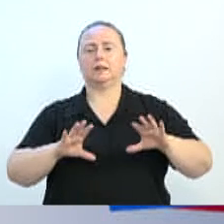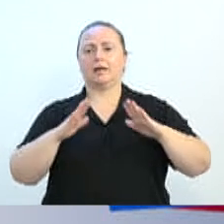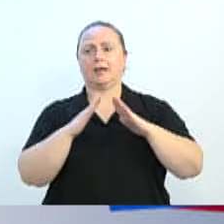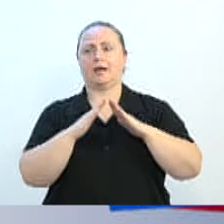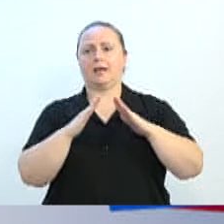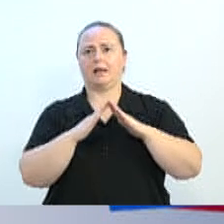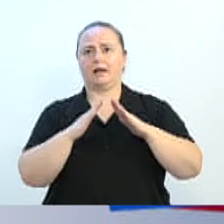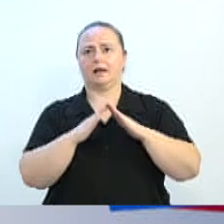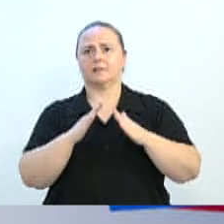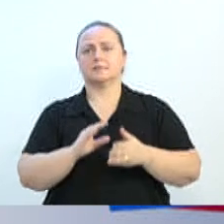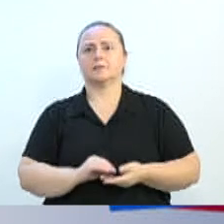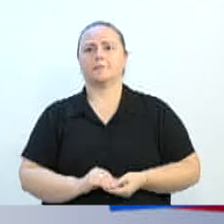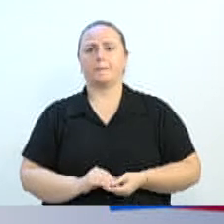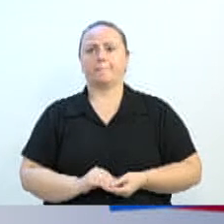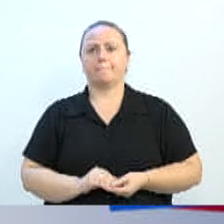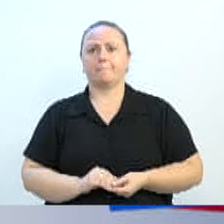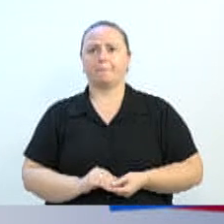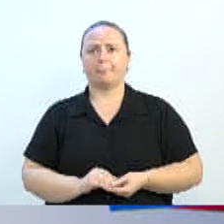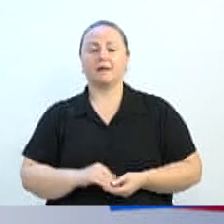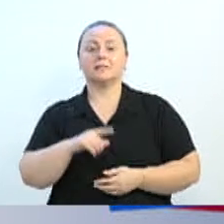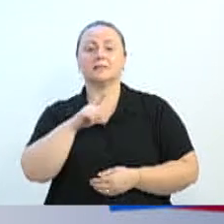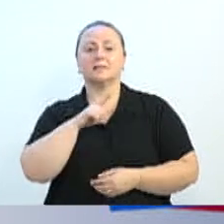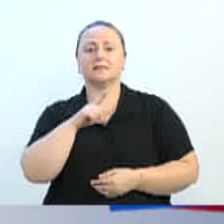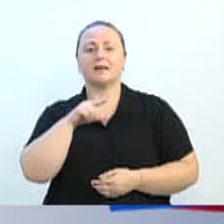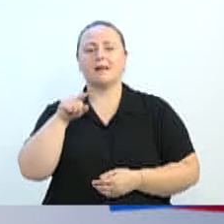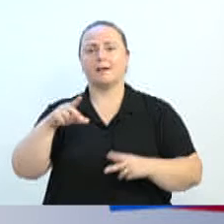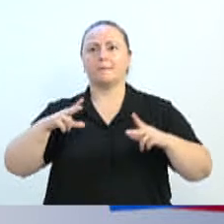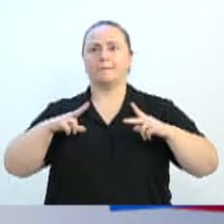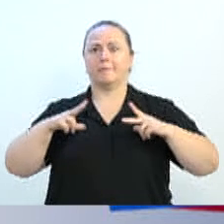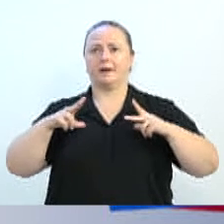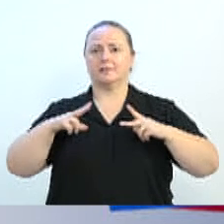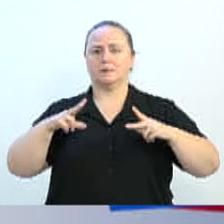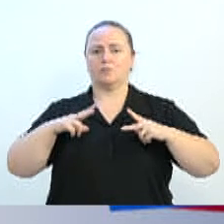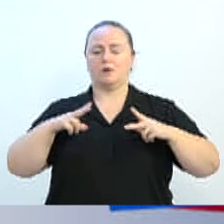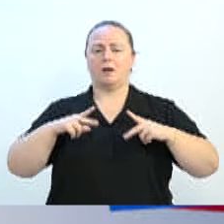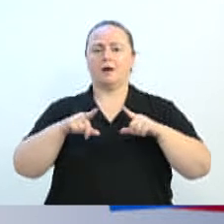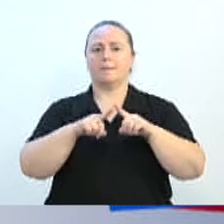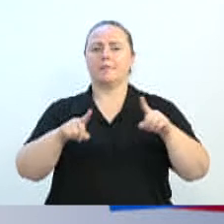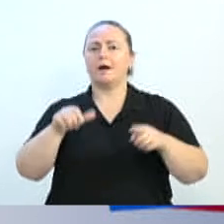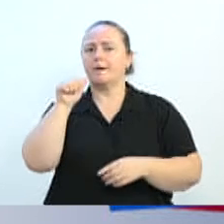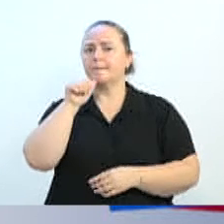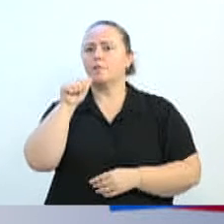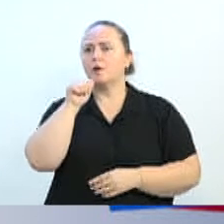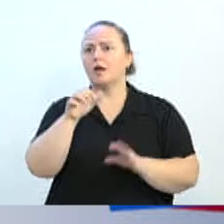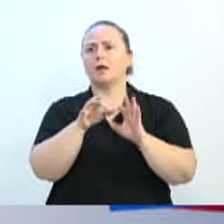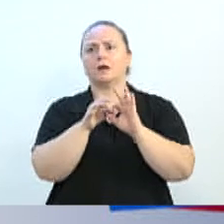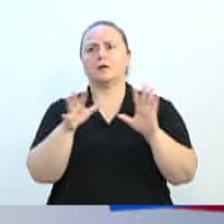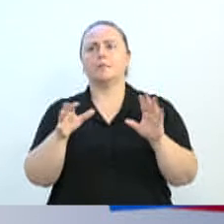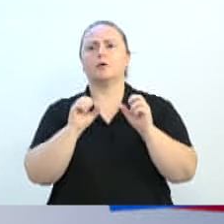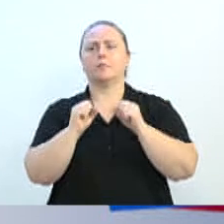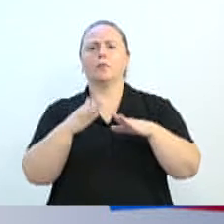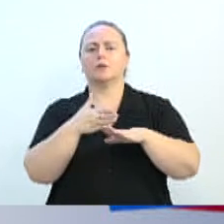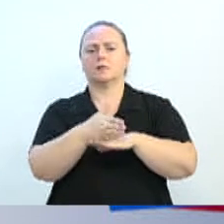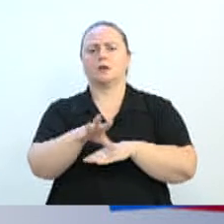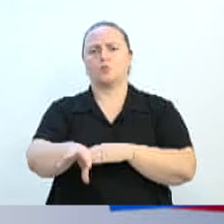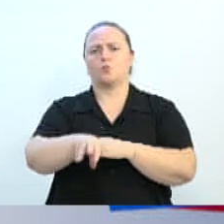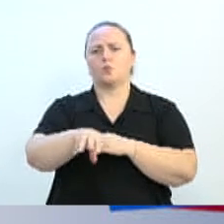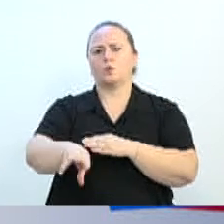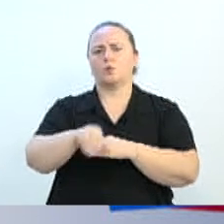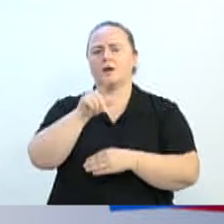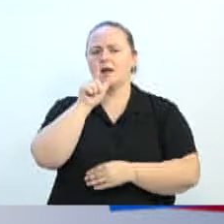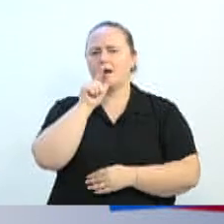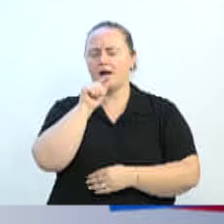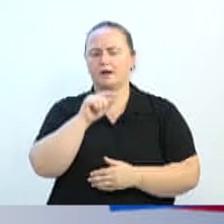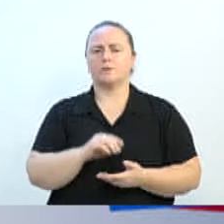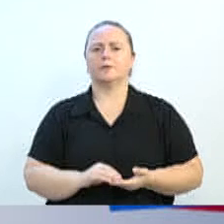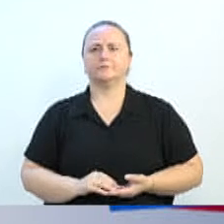feito sendo feito o conserto ali dentro de um terreno particular que essa senhora cedeu para captar a água e vamos o local e